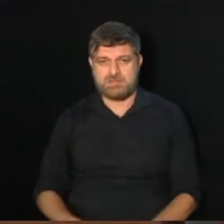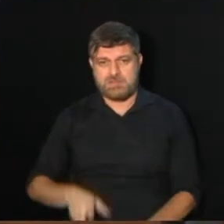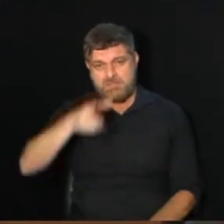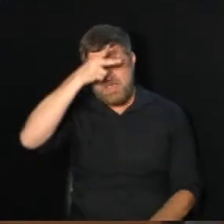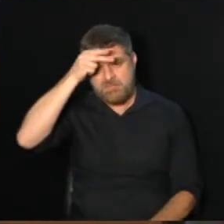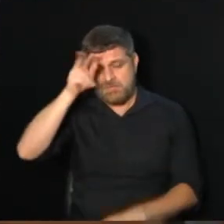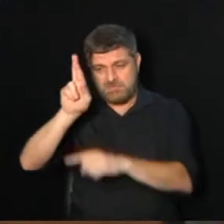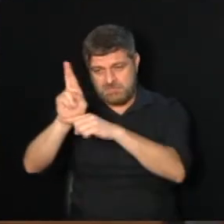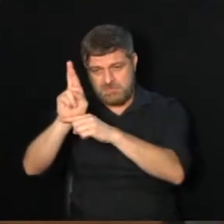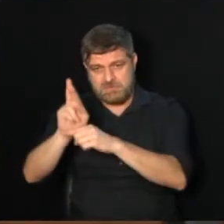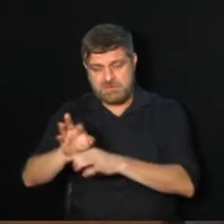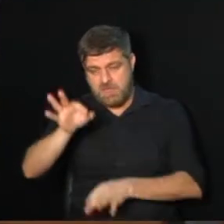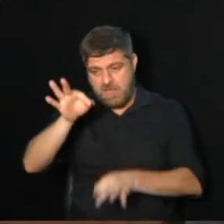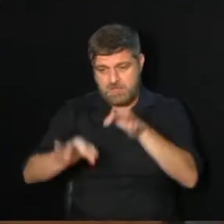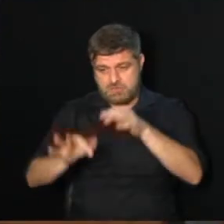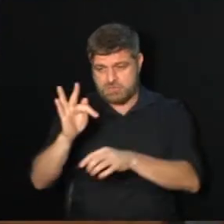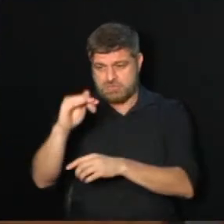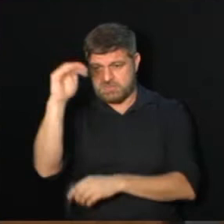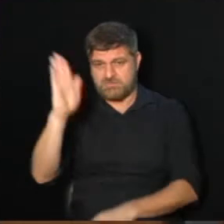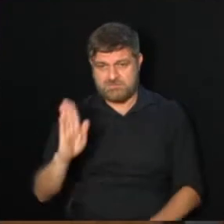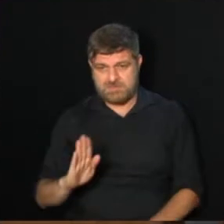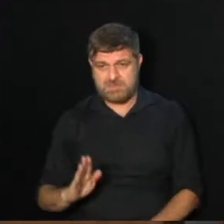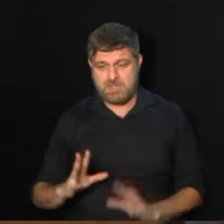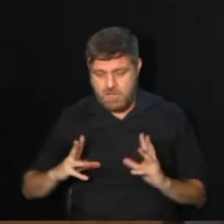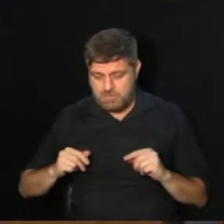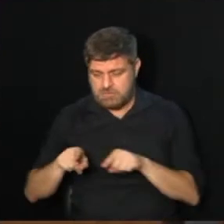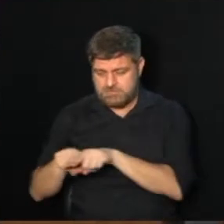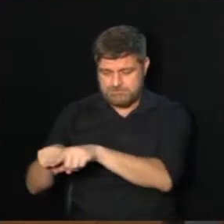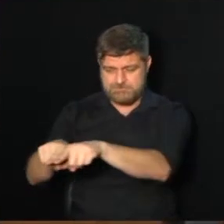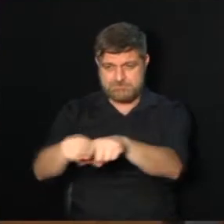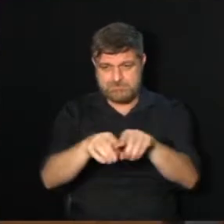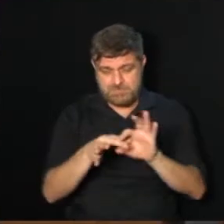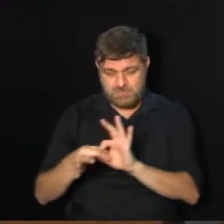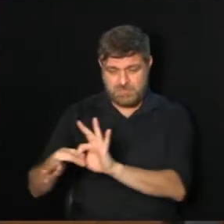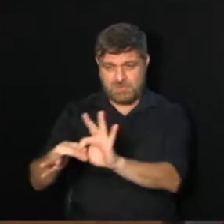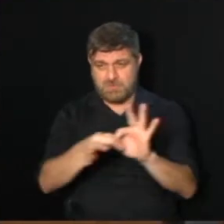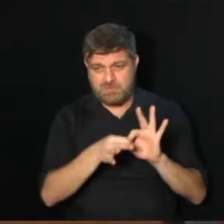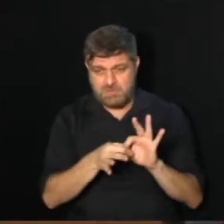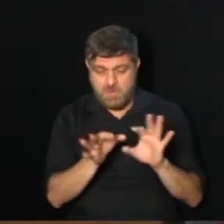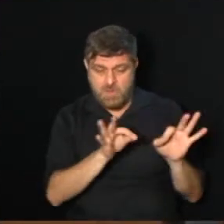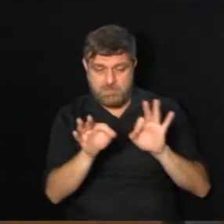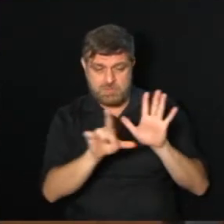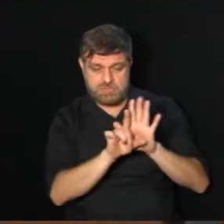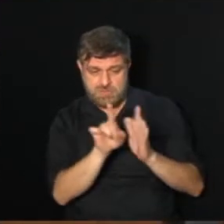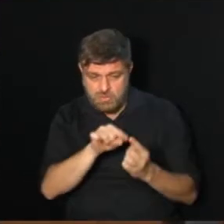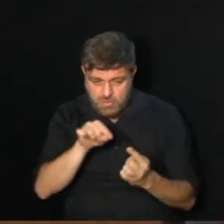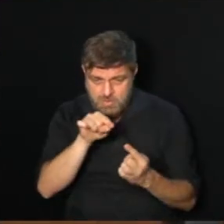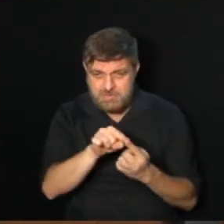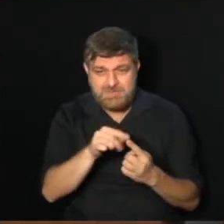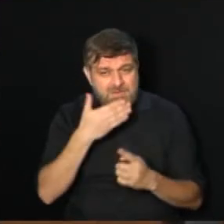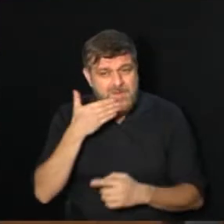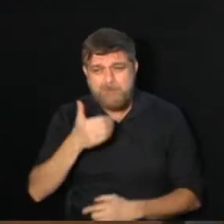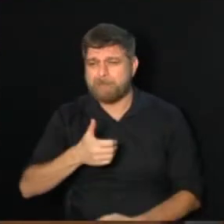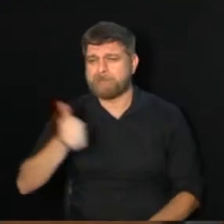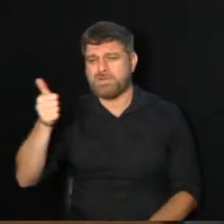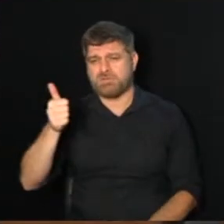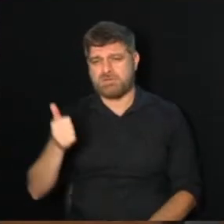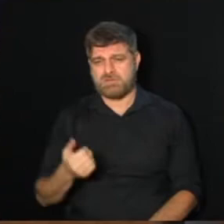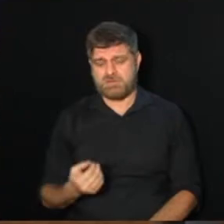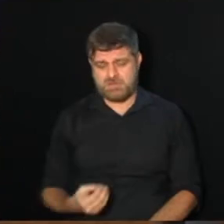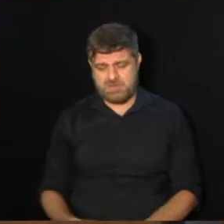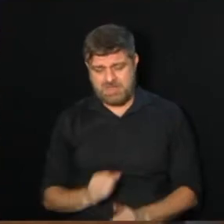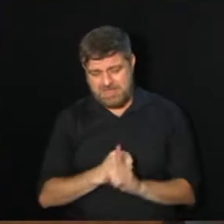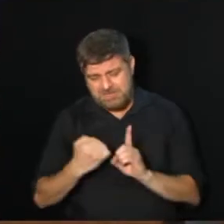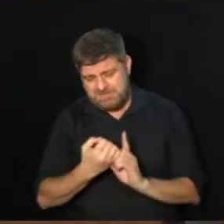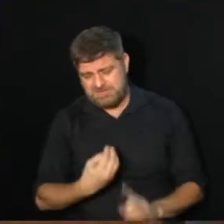Executivo, a Justiça Federal, todas irmanadas num projeto de tentar melhorar um pouco a vida em sociedade.